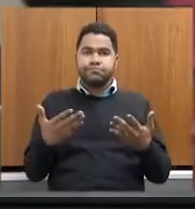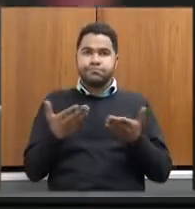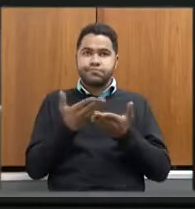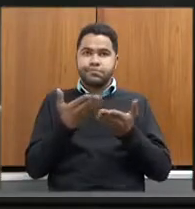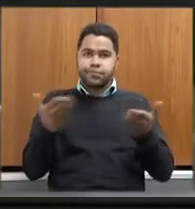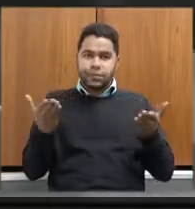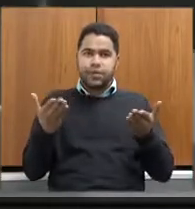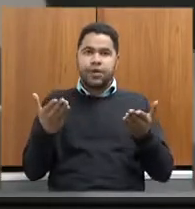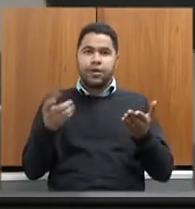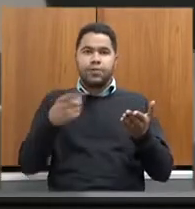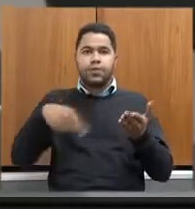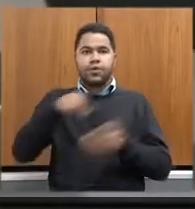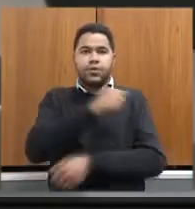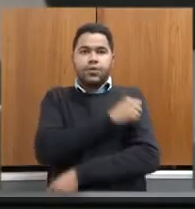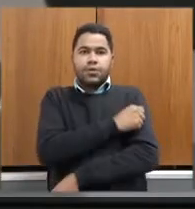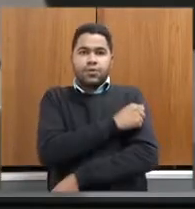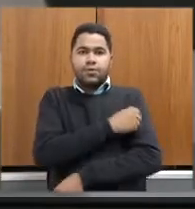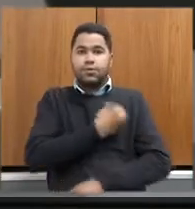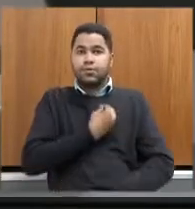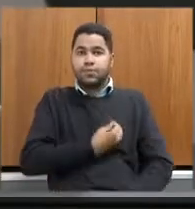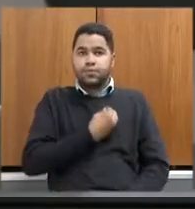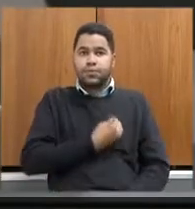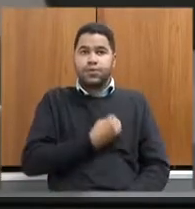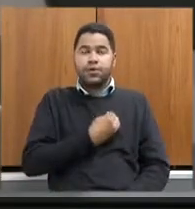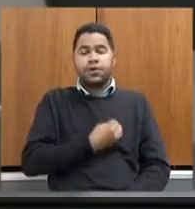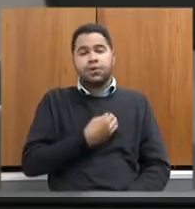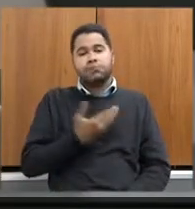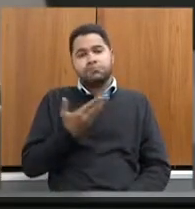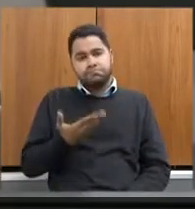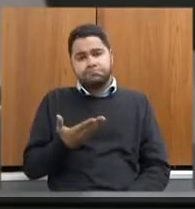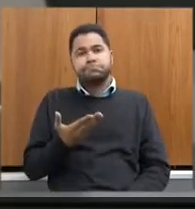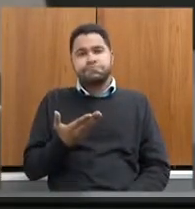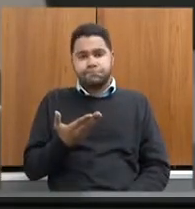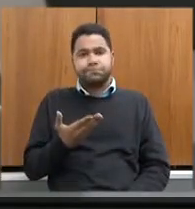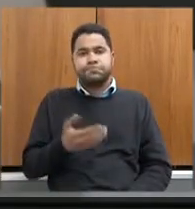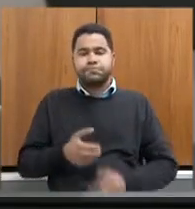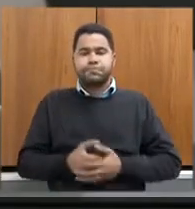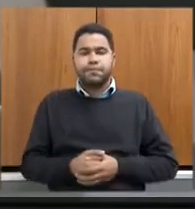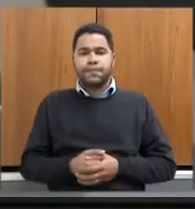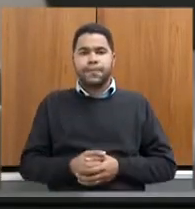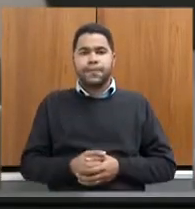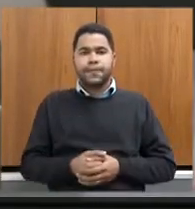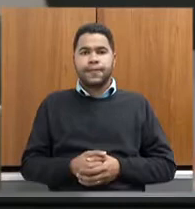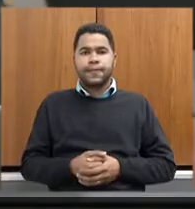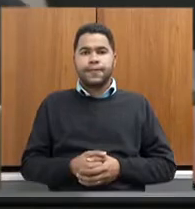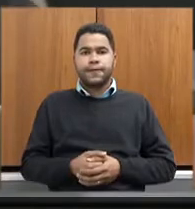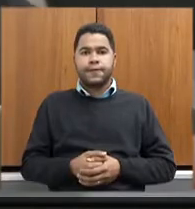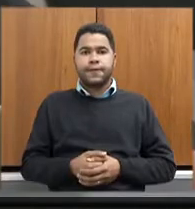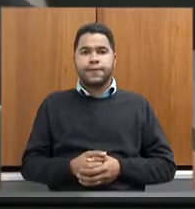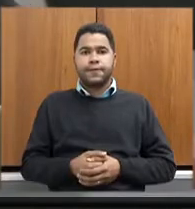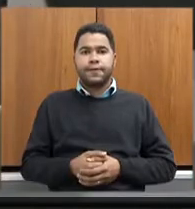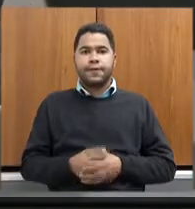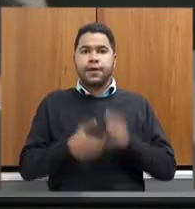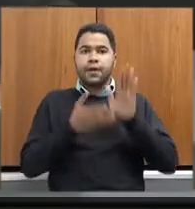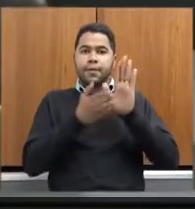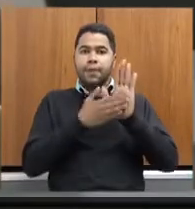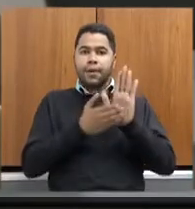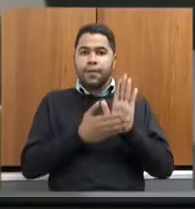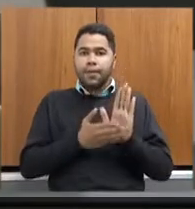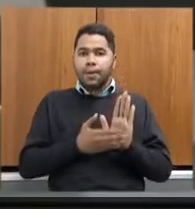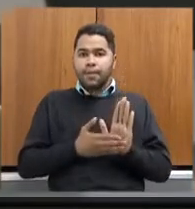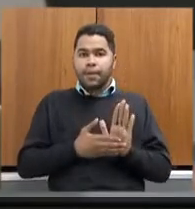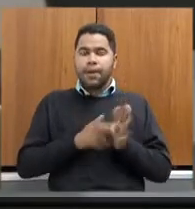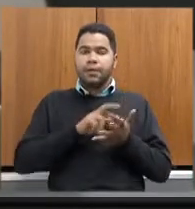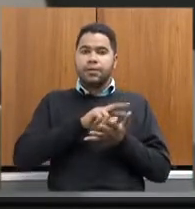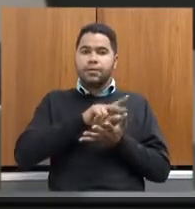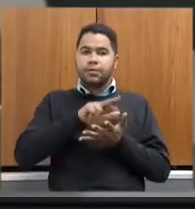estudantes ali presentes evidentemente que é essa falta contendo